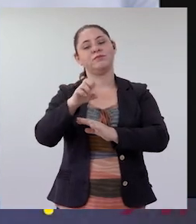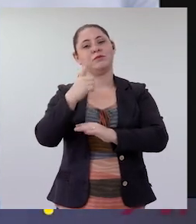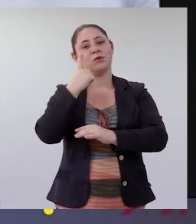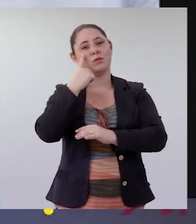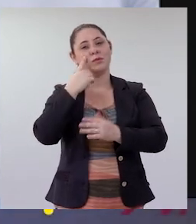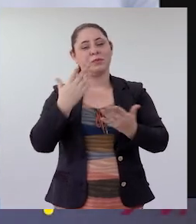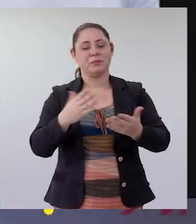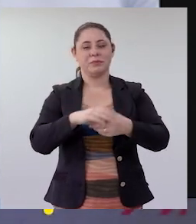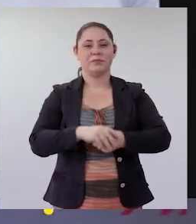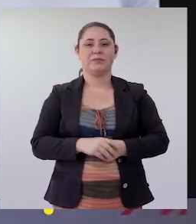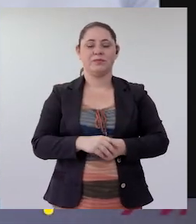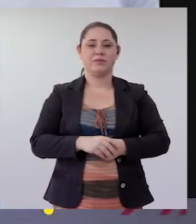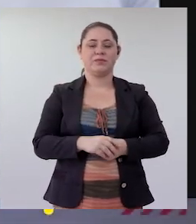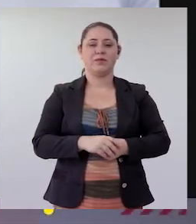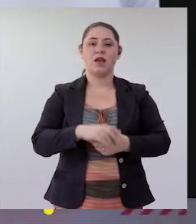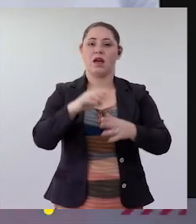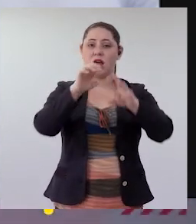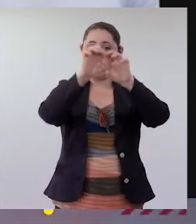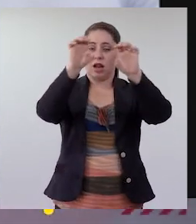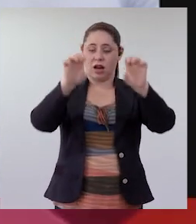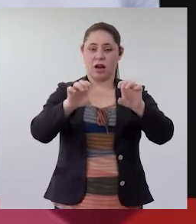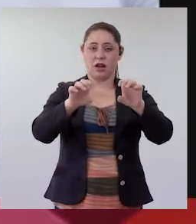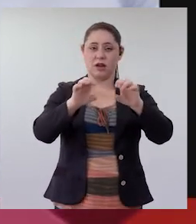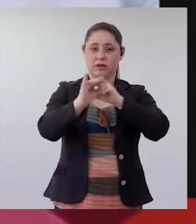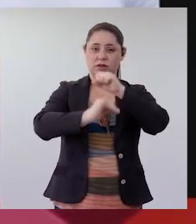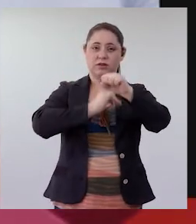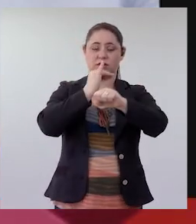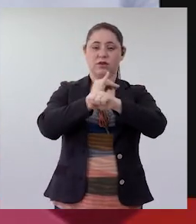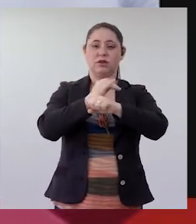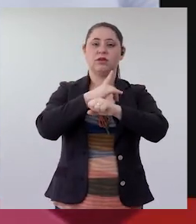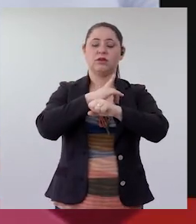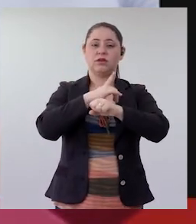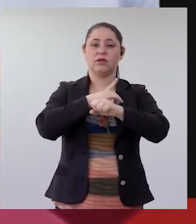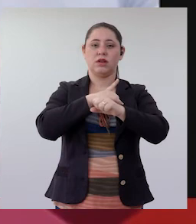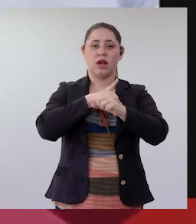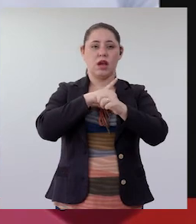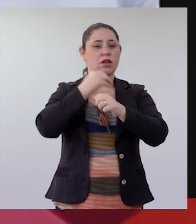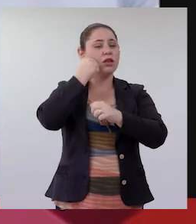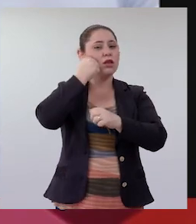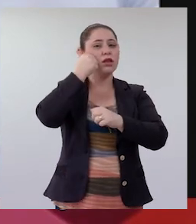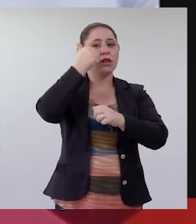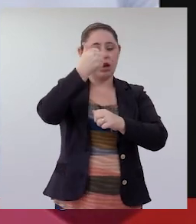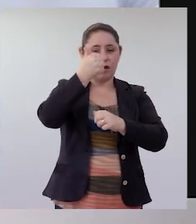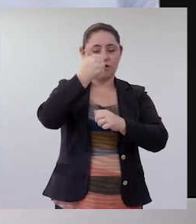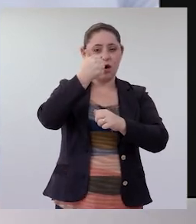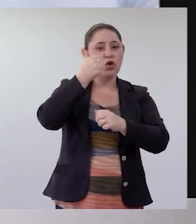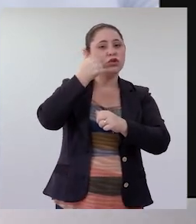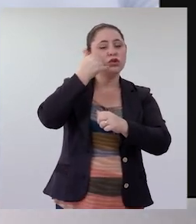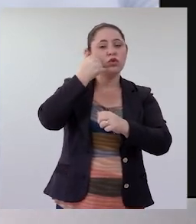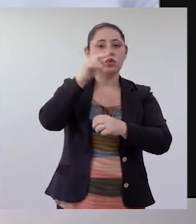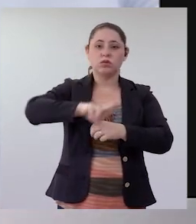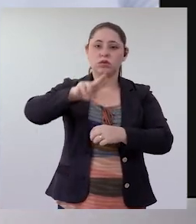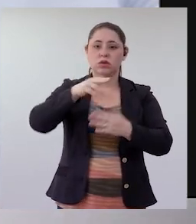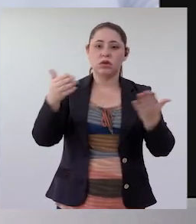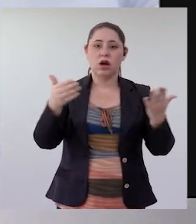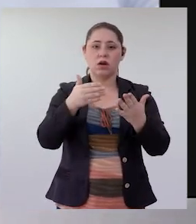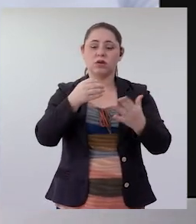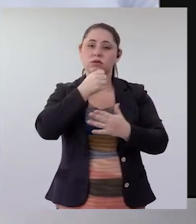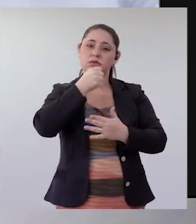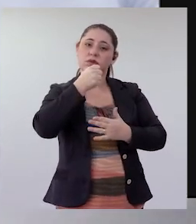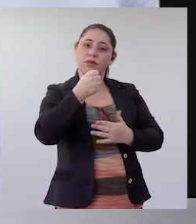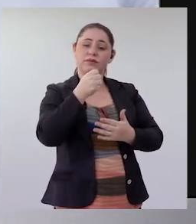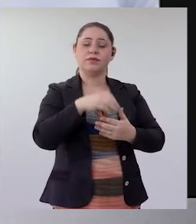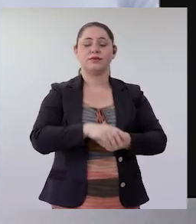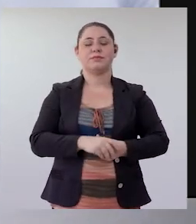Olha. O chamado ato notarial eletrônico, se valendo do smartphone, igual nós estamos usando aqui para